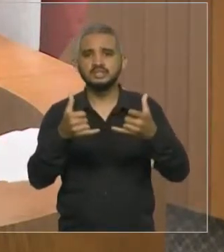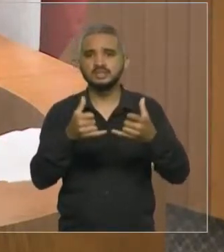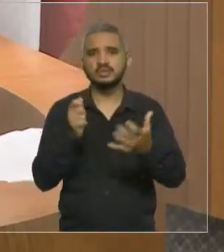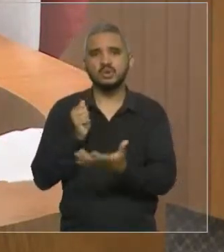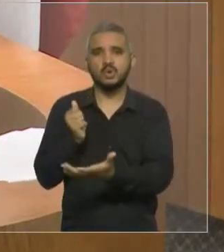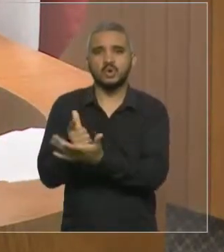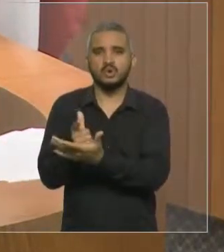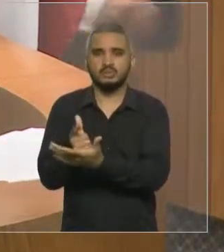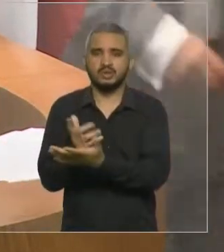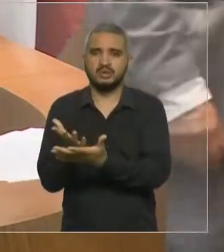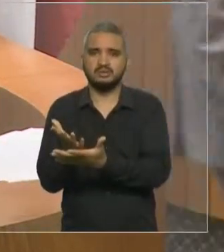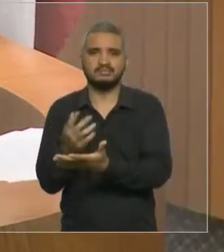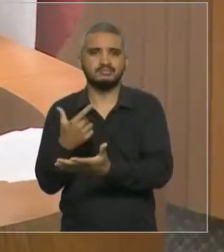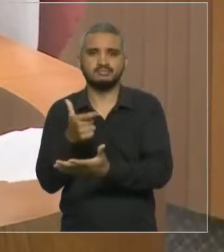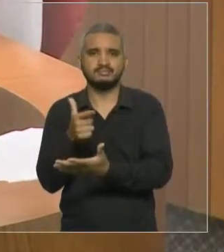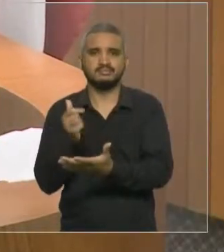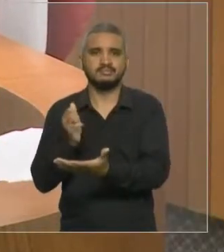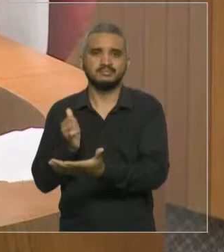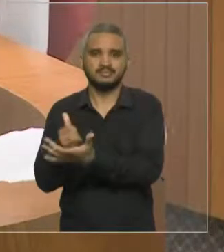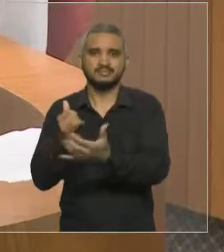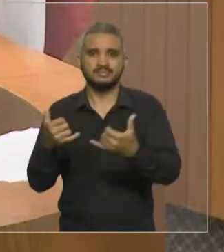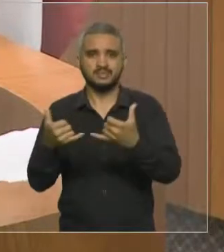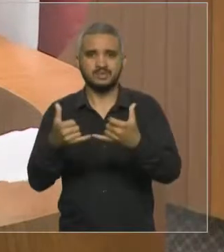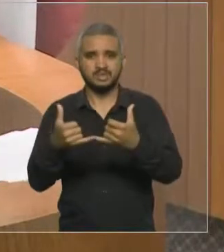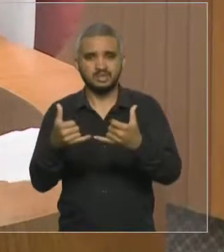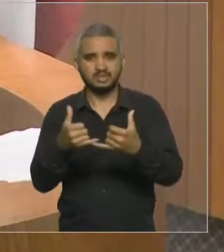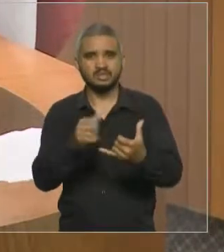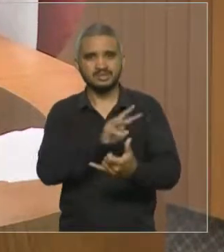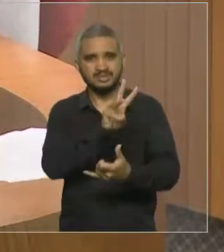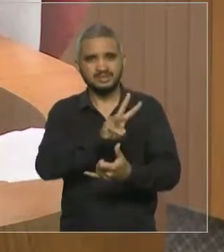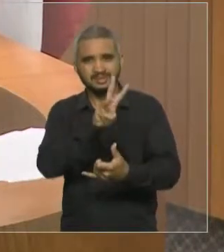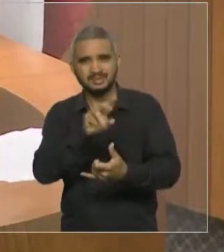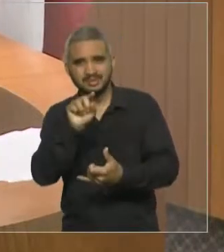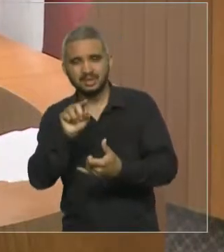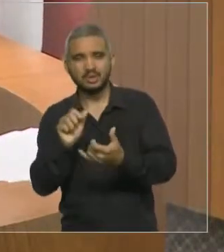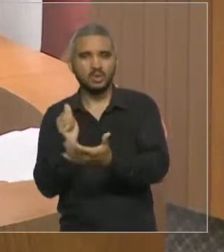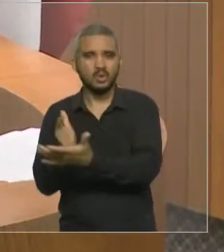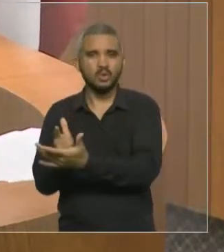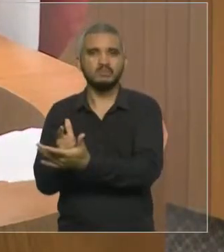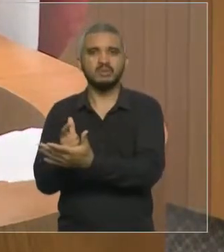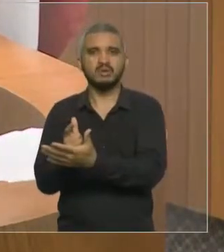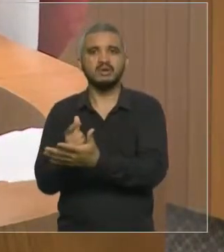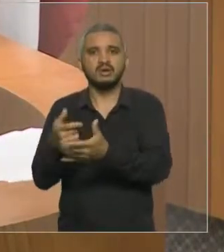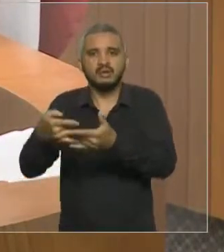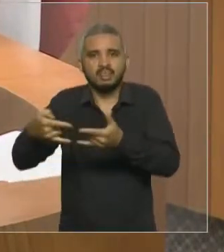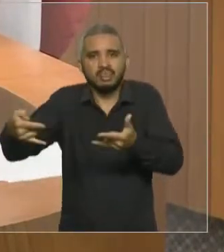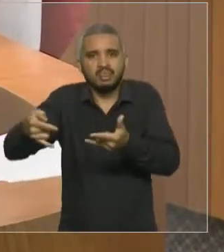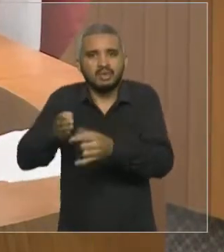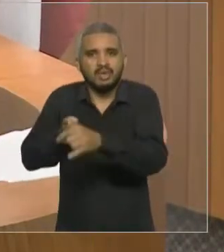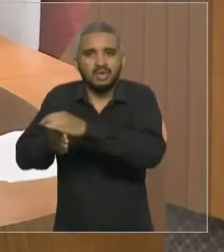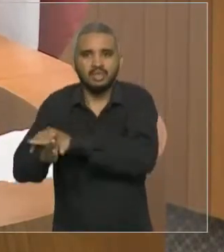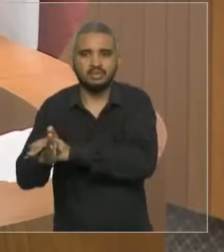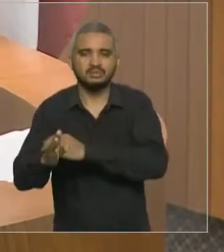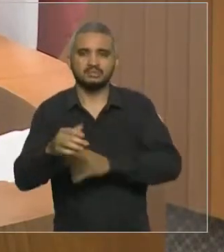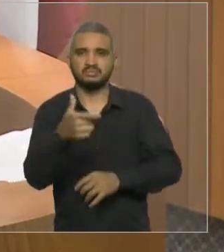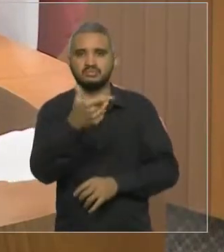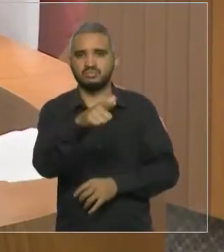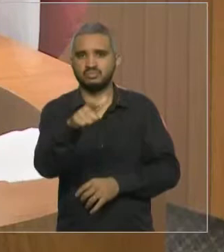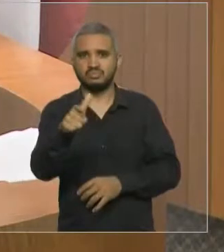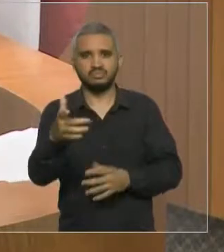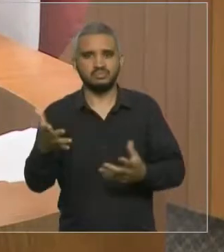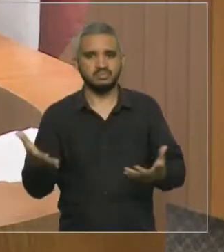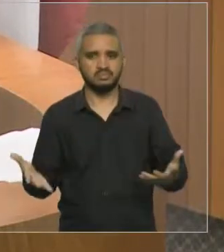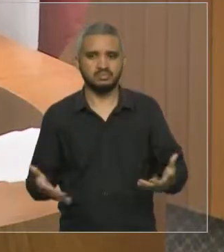entra a mão pesada da lei pra corrigir uma distorção que é causada pela ineficiência da política de um agente